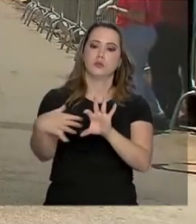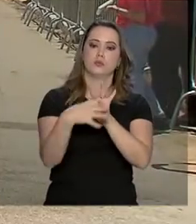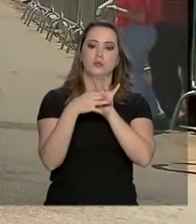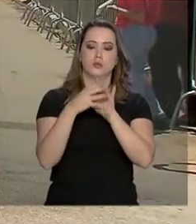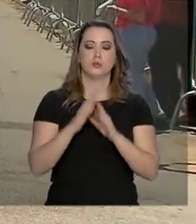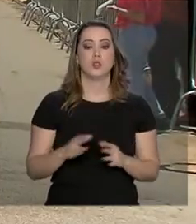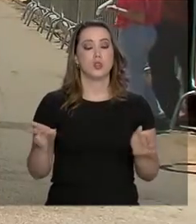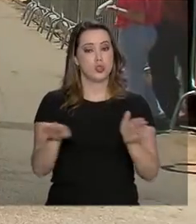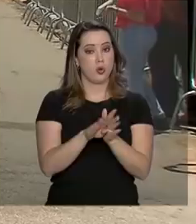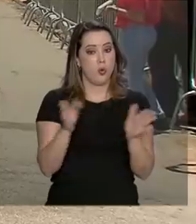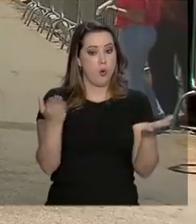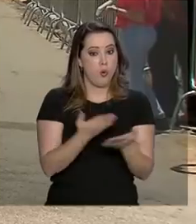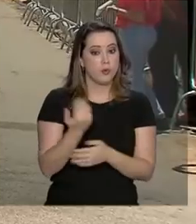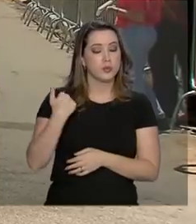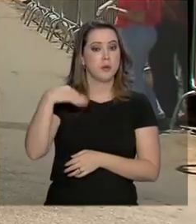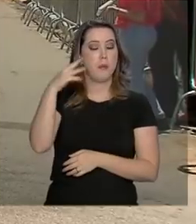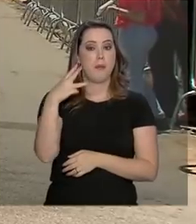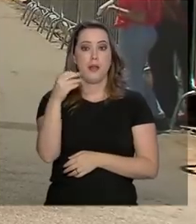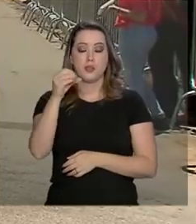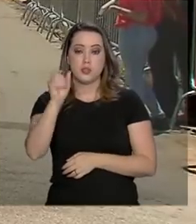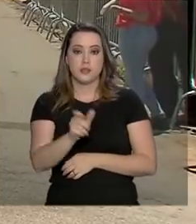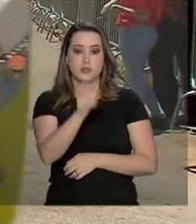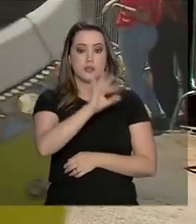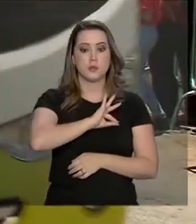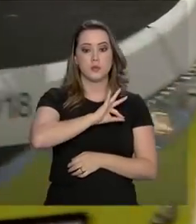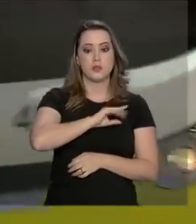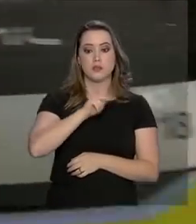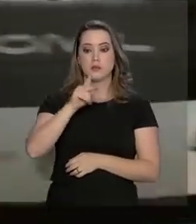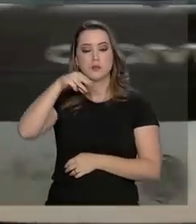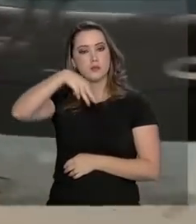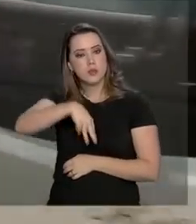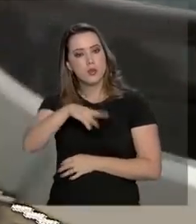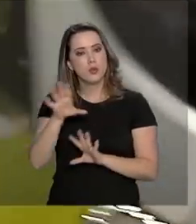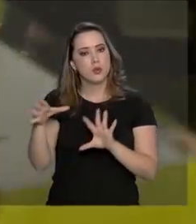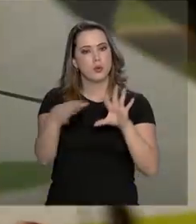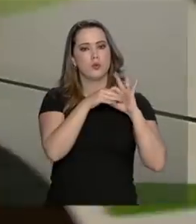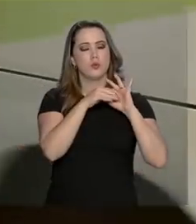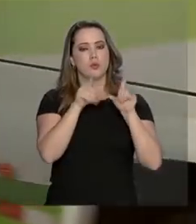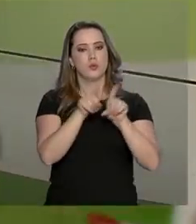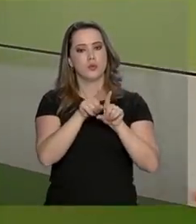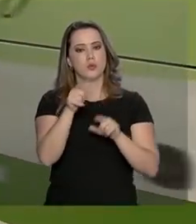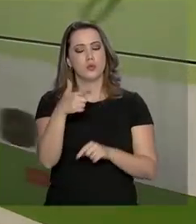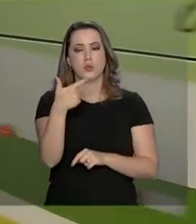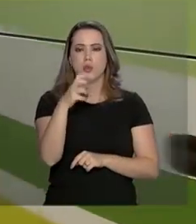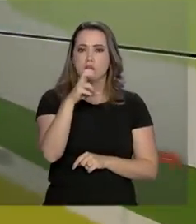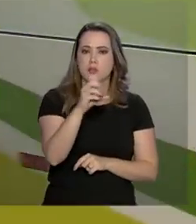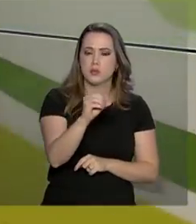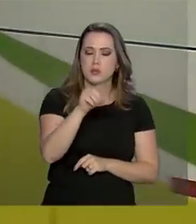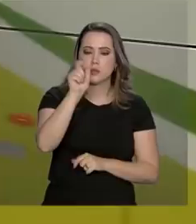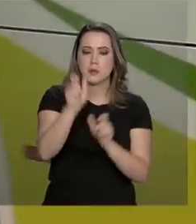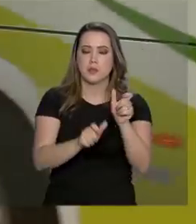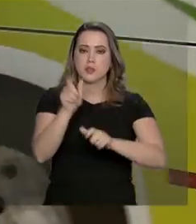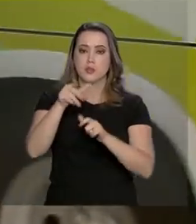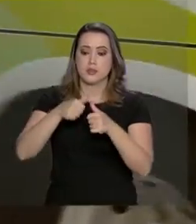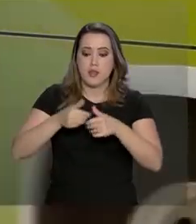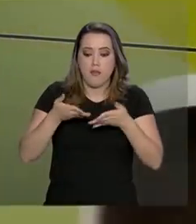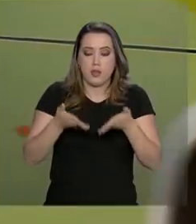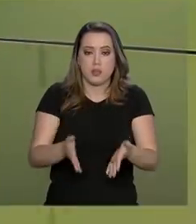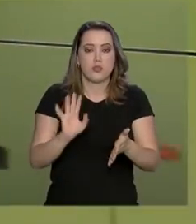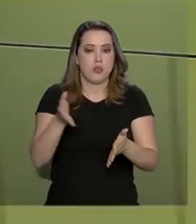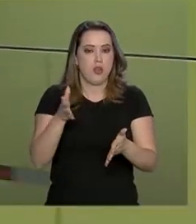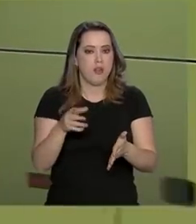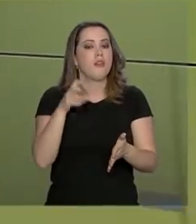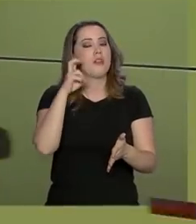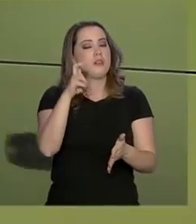chegaram hoje a Brumadinho mais 300 policiais militares. Somados aos 250 que já estavam aqui,